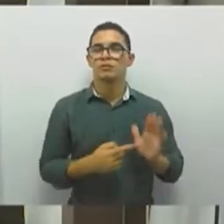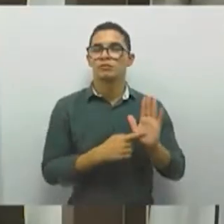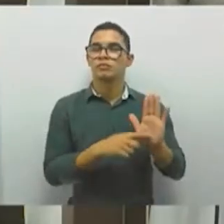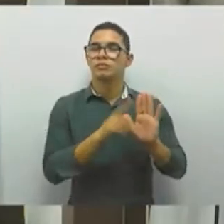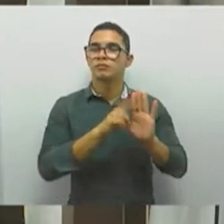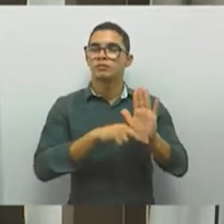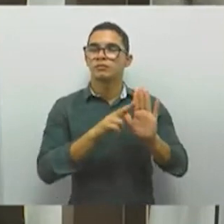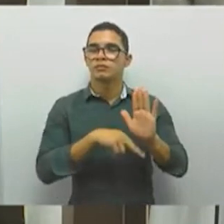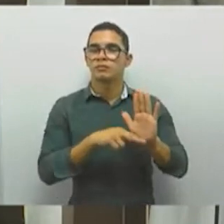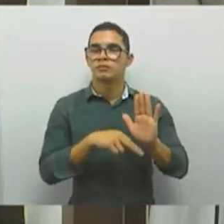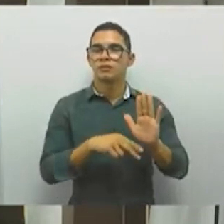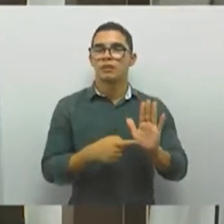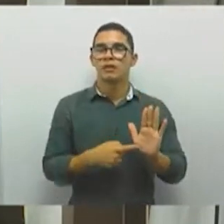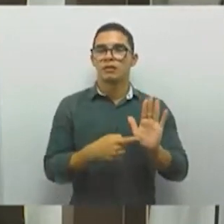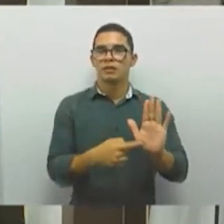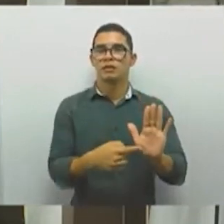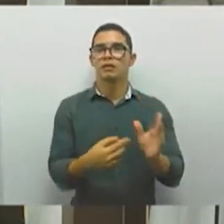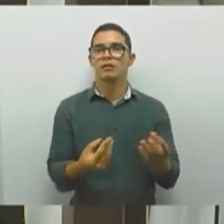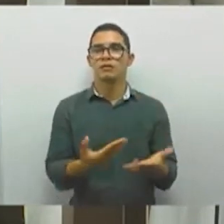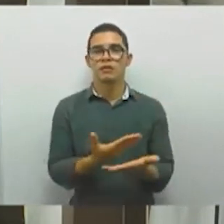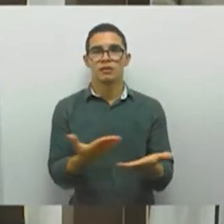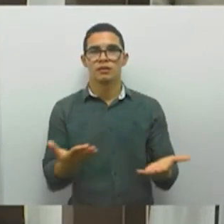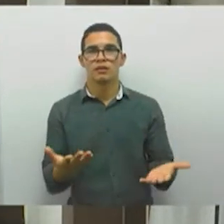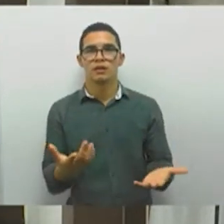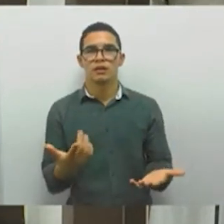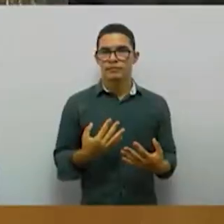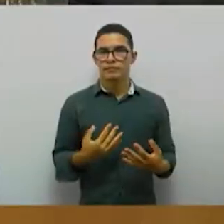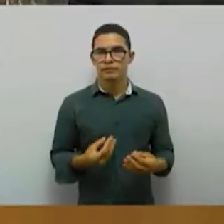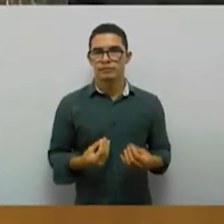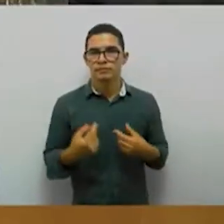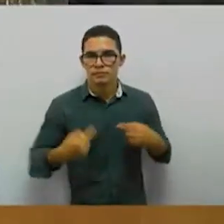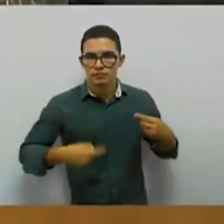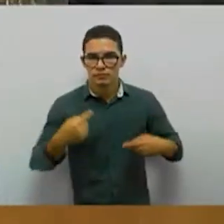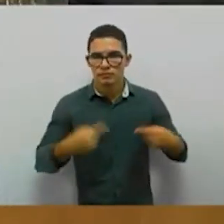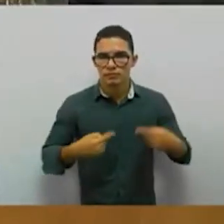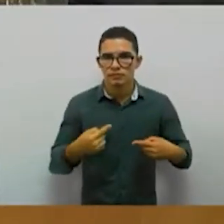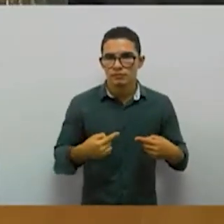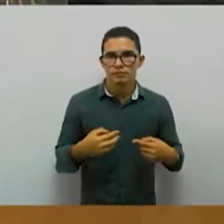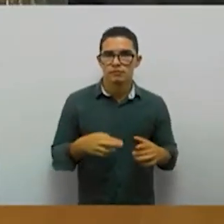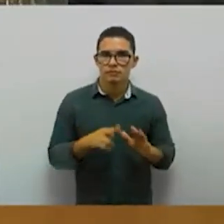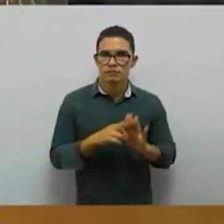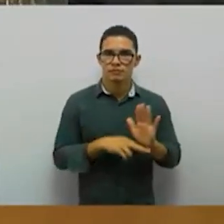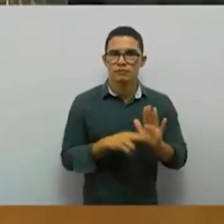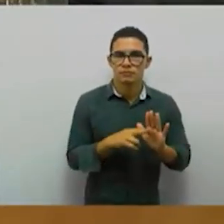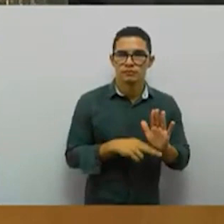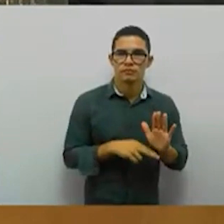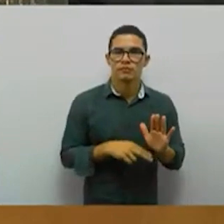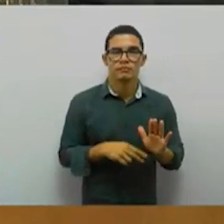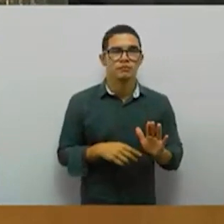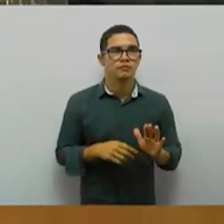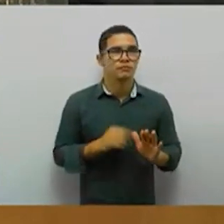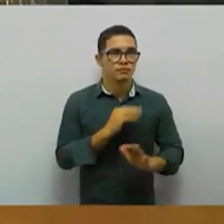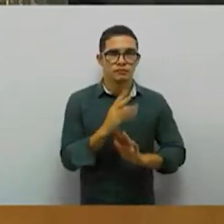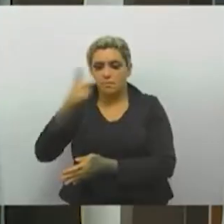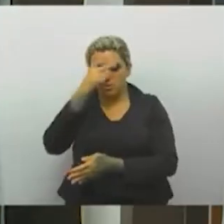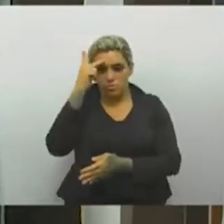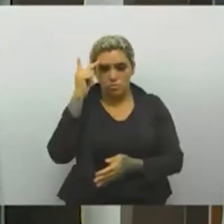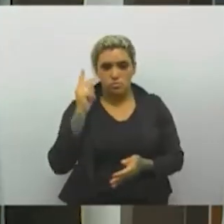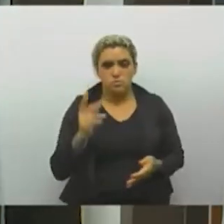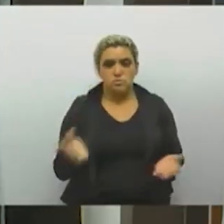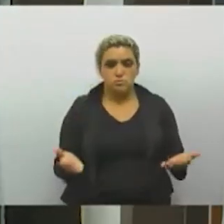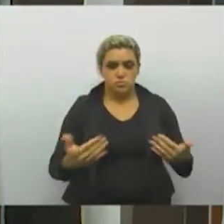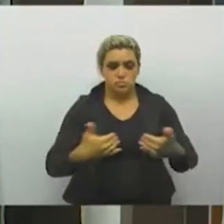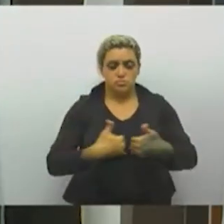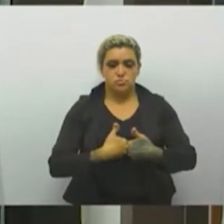matérias de interesse da população uma delas foi apresentada pelo vereador Dudu do Turismo ele propõe